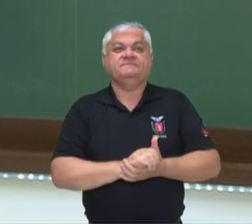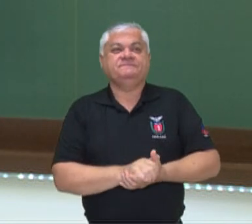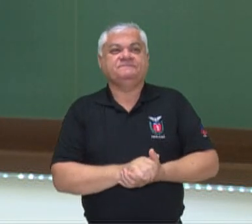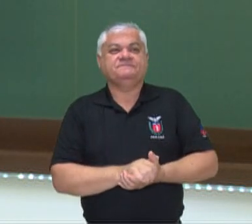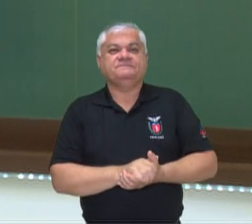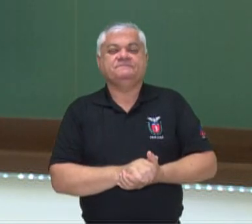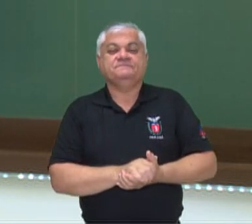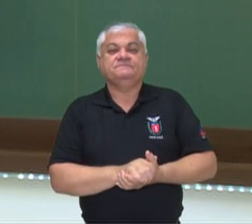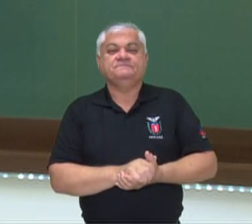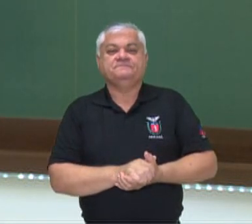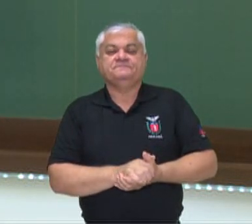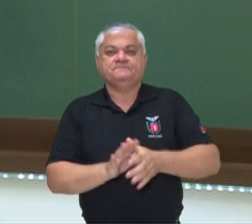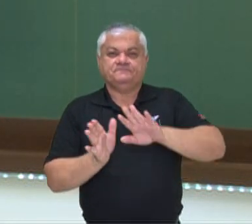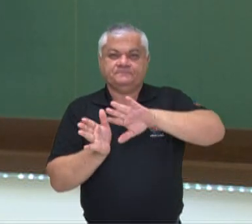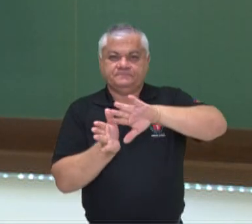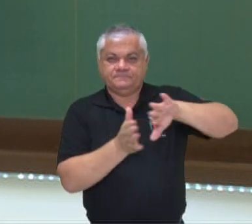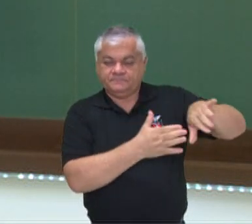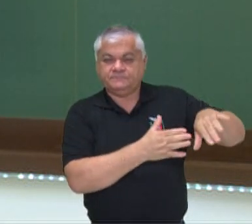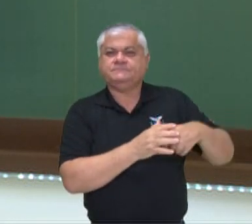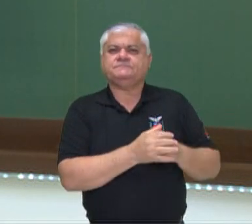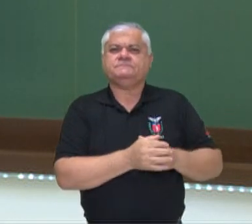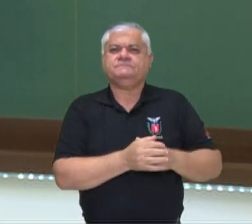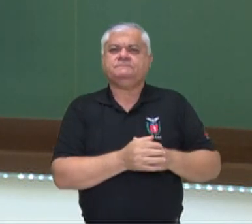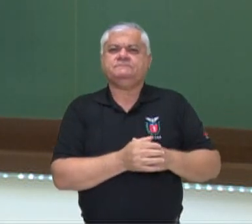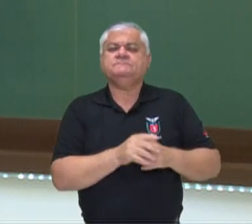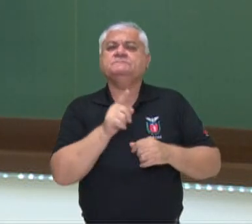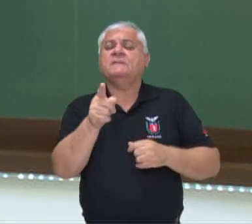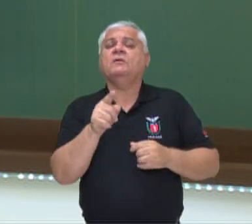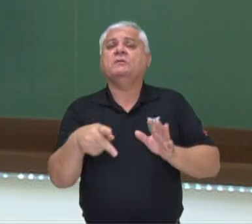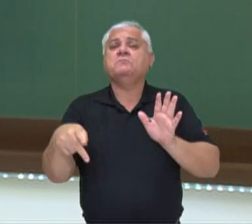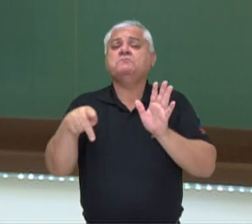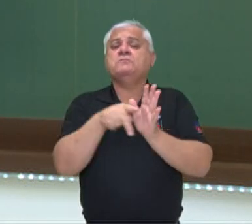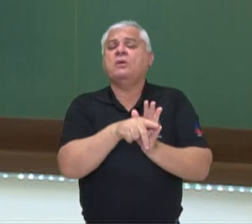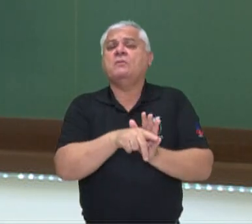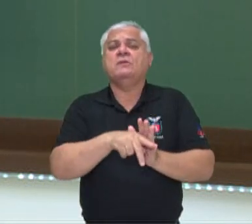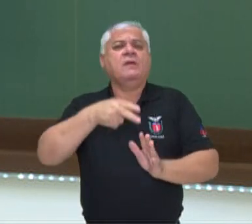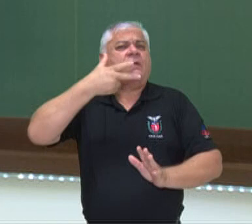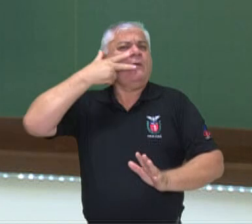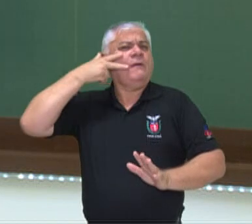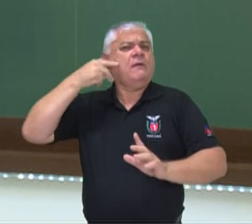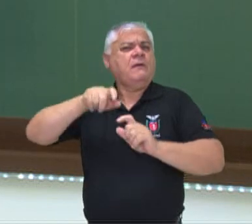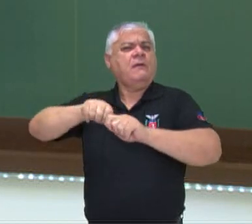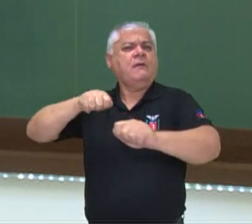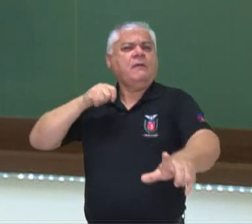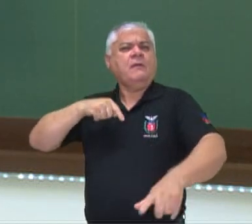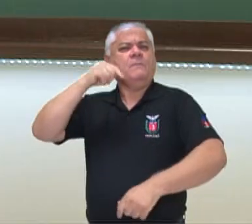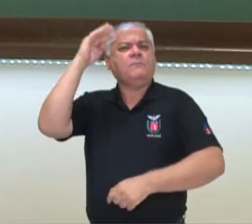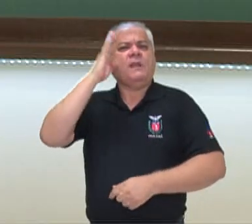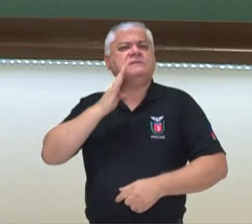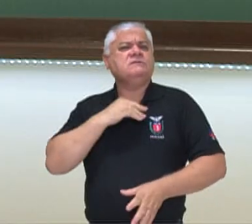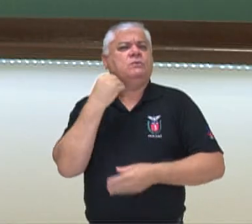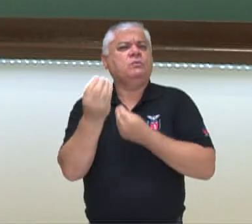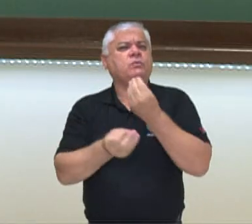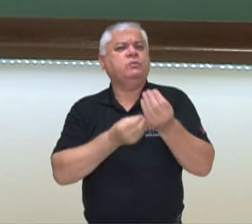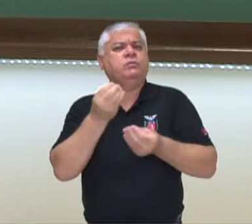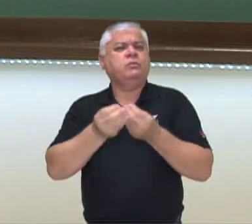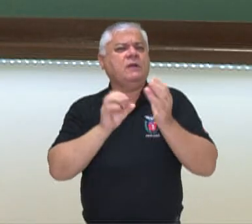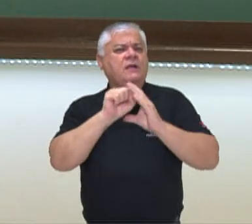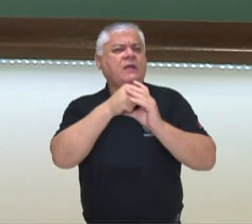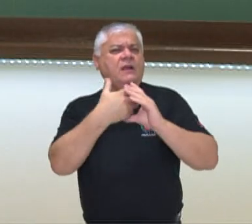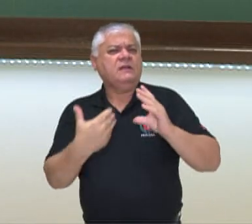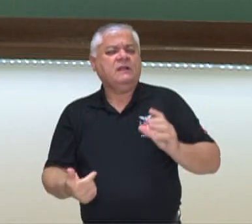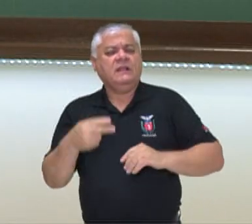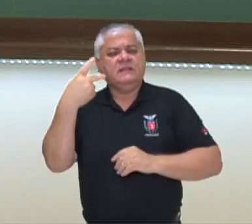Então, agora a gente vai falar um pouquinho de umas lutas características do Brasil, lutas que nós podemos